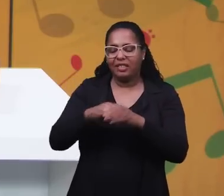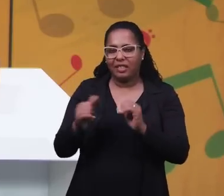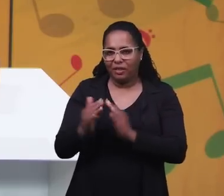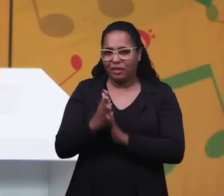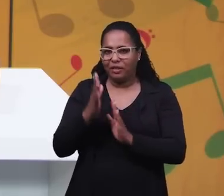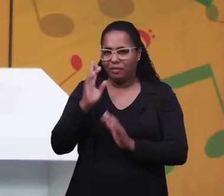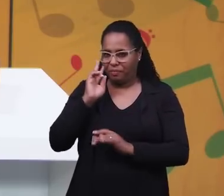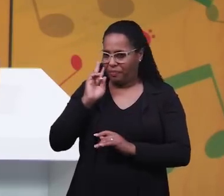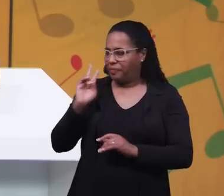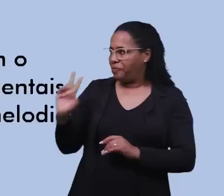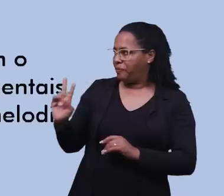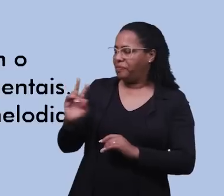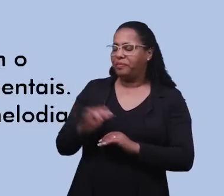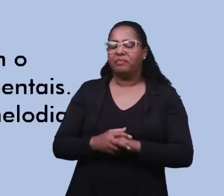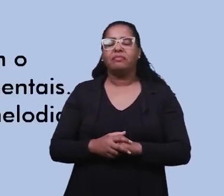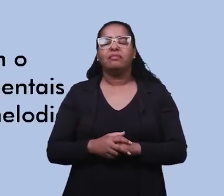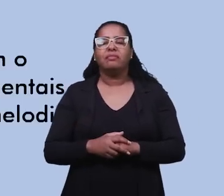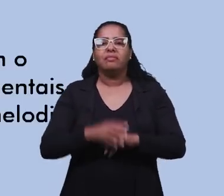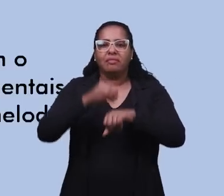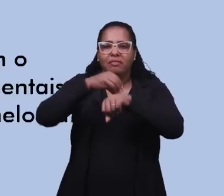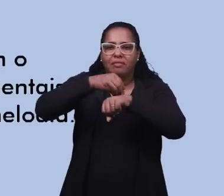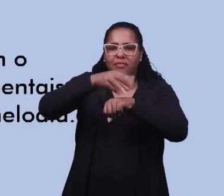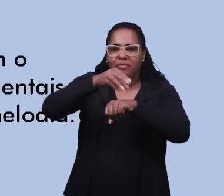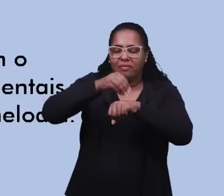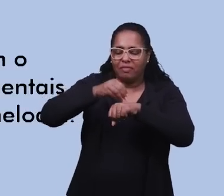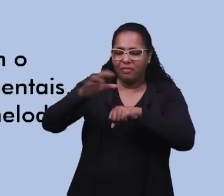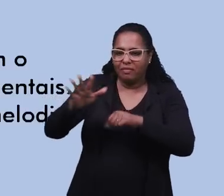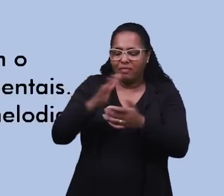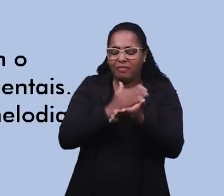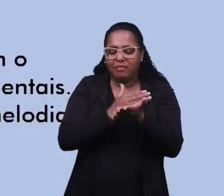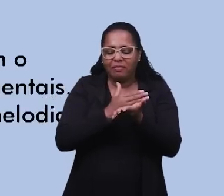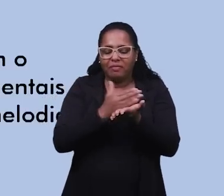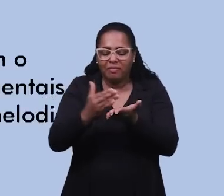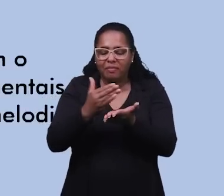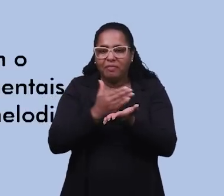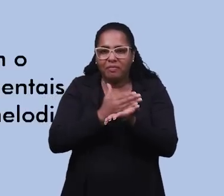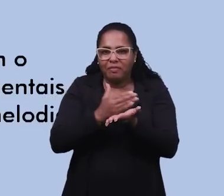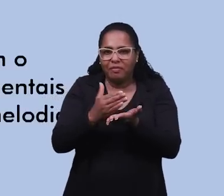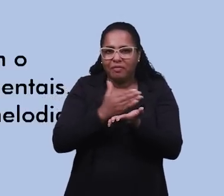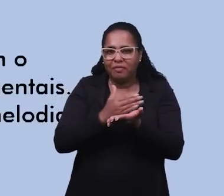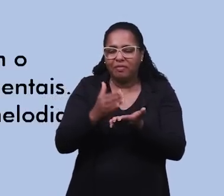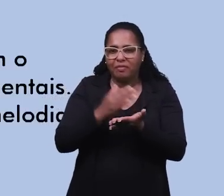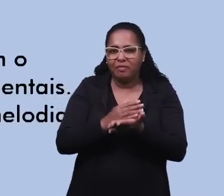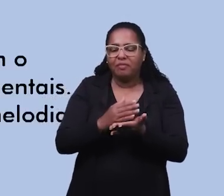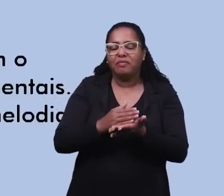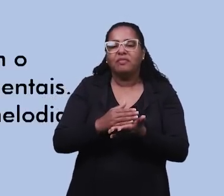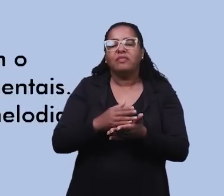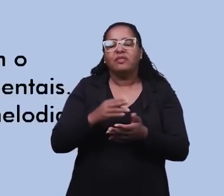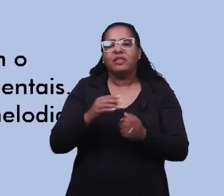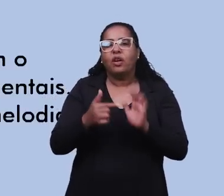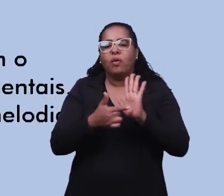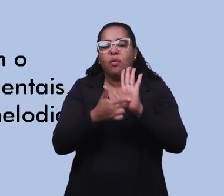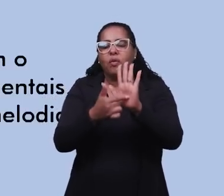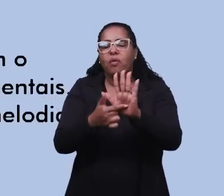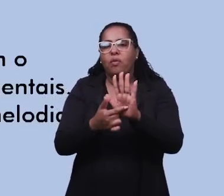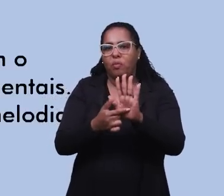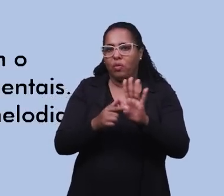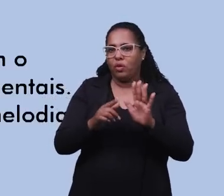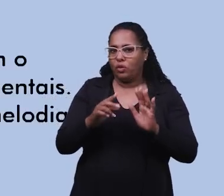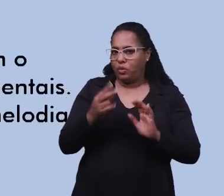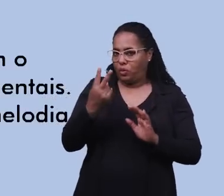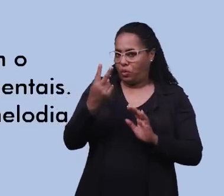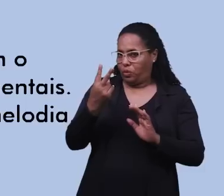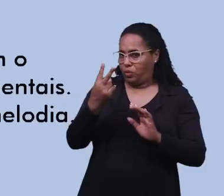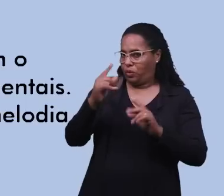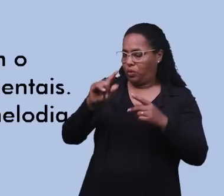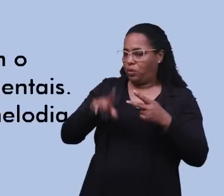louvores. Vamos ver? As sugestões de introduções estão indicadas com duas